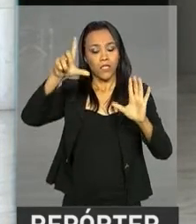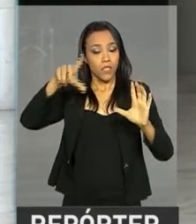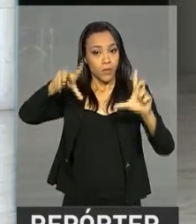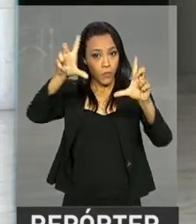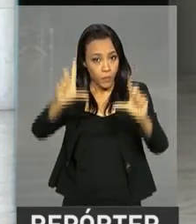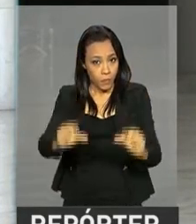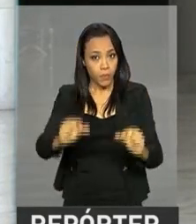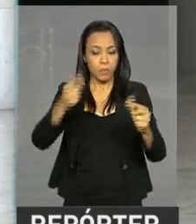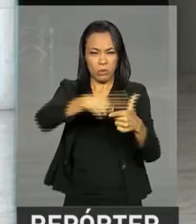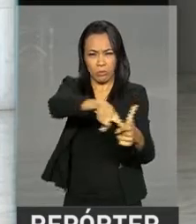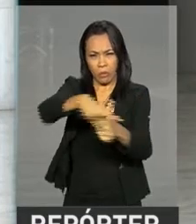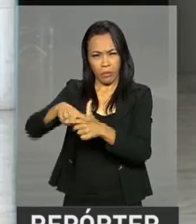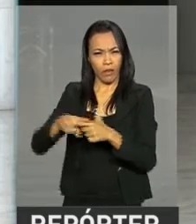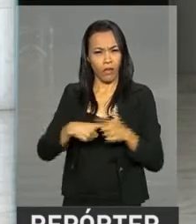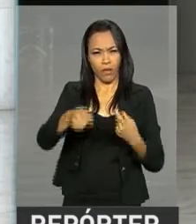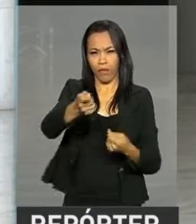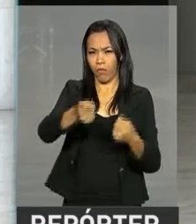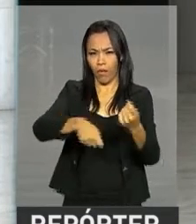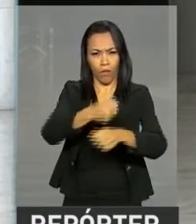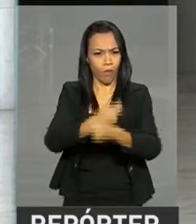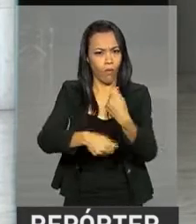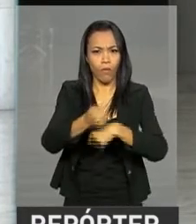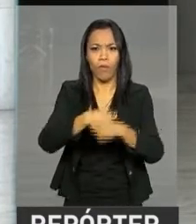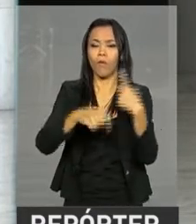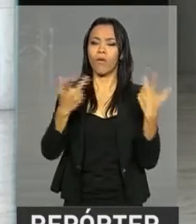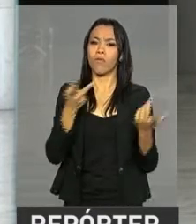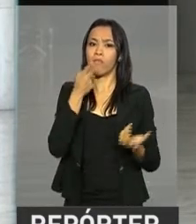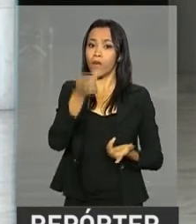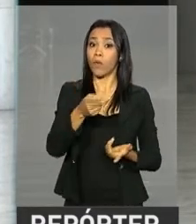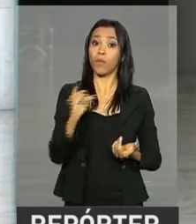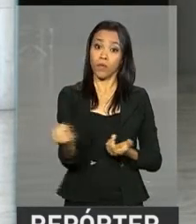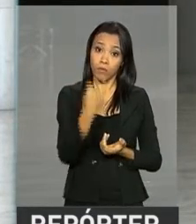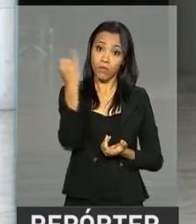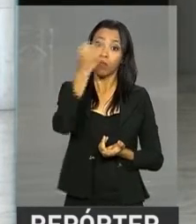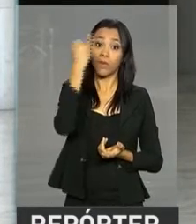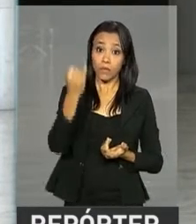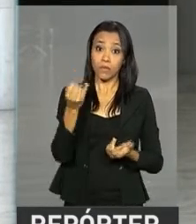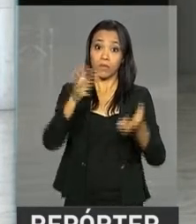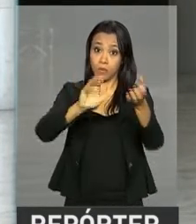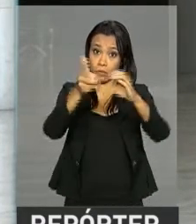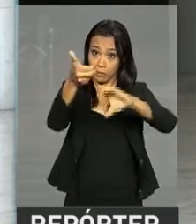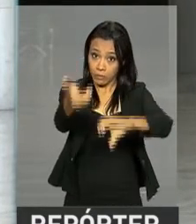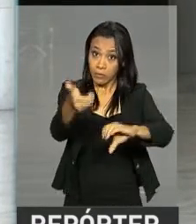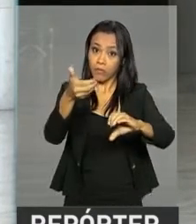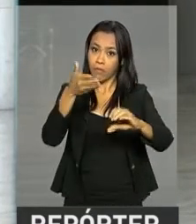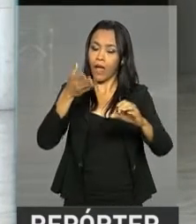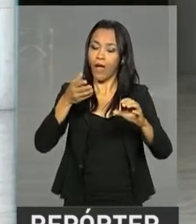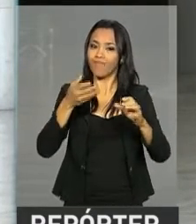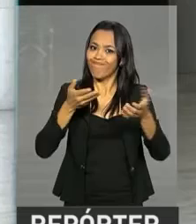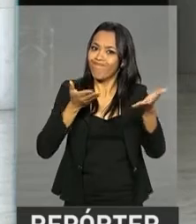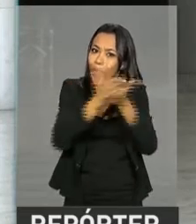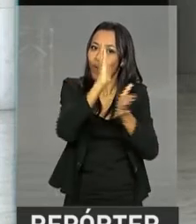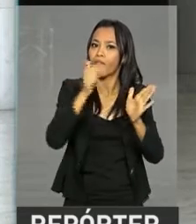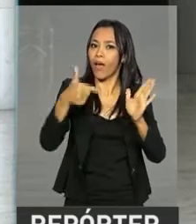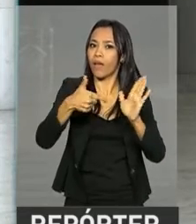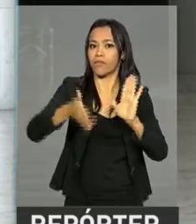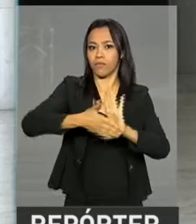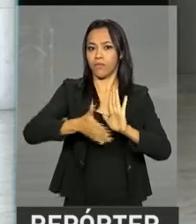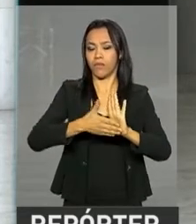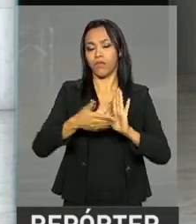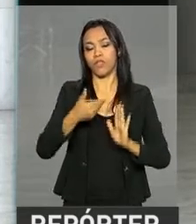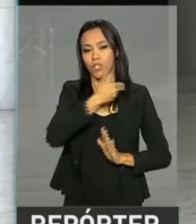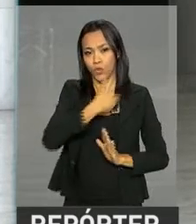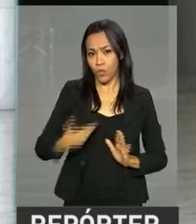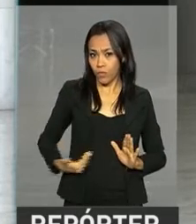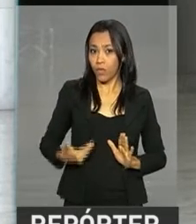crise econômica. Ele destacou aí o papel do Congresso Nacional na aprovação dessas medidas, disse também que o governo vai encaminhar em